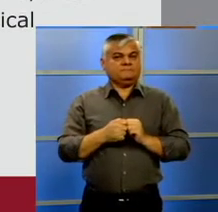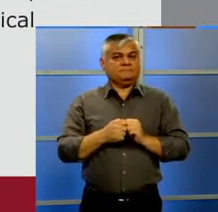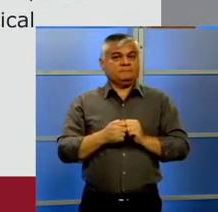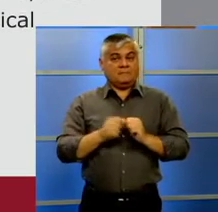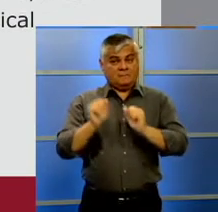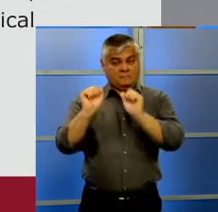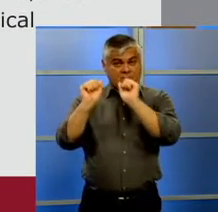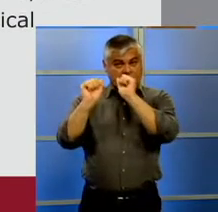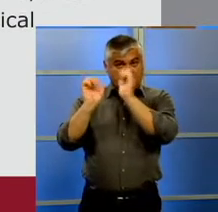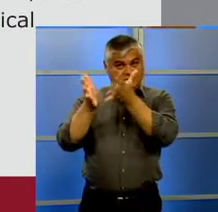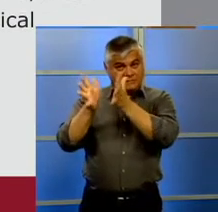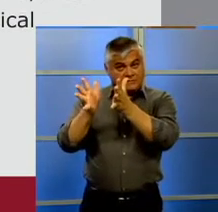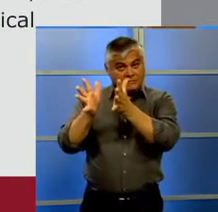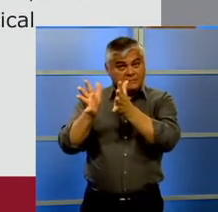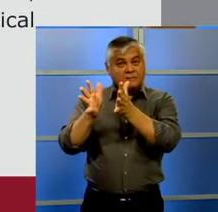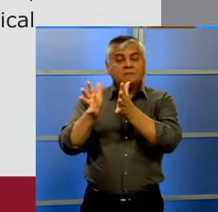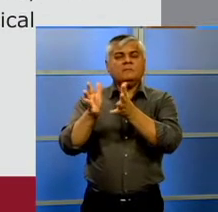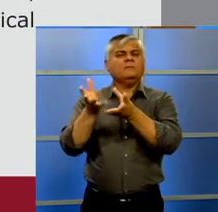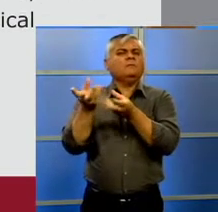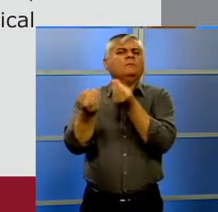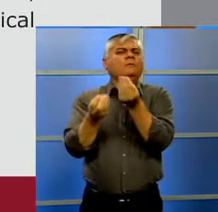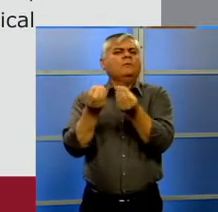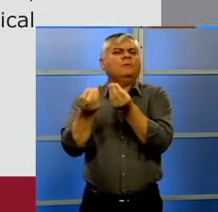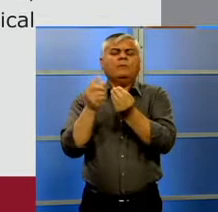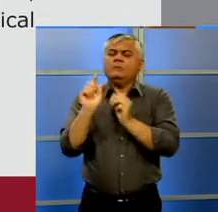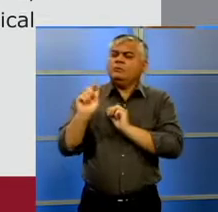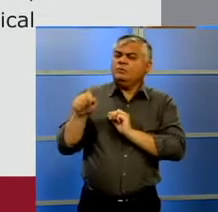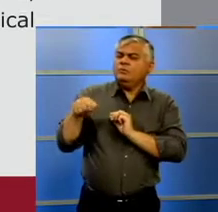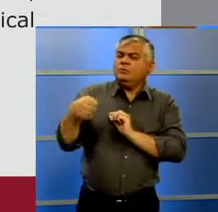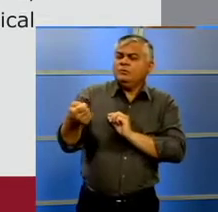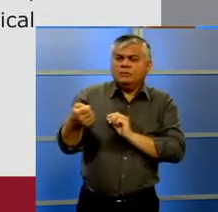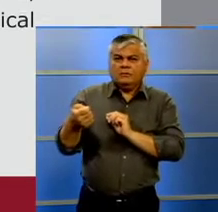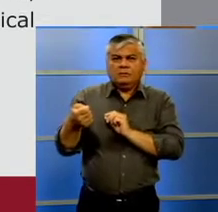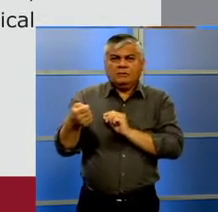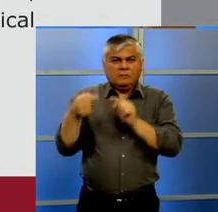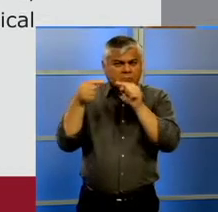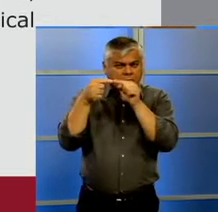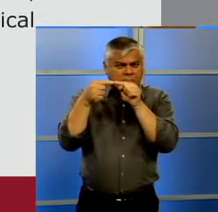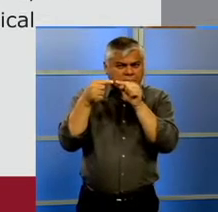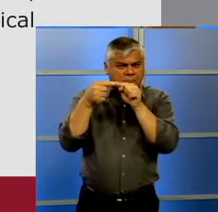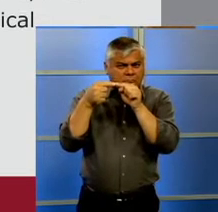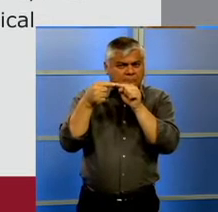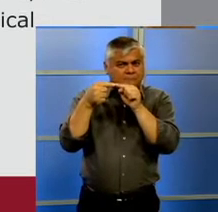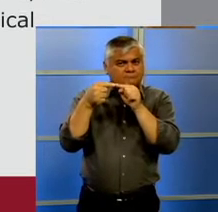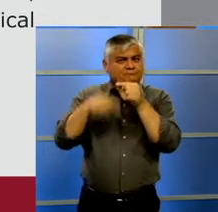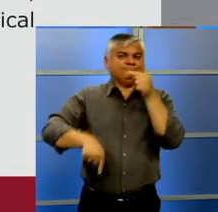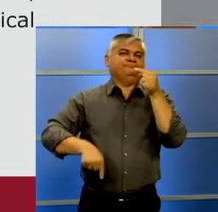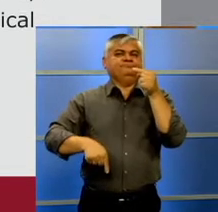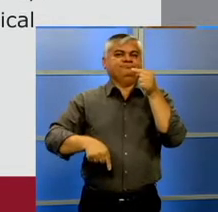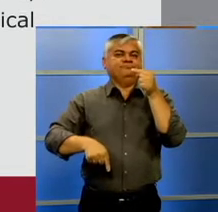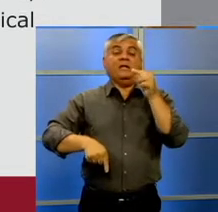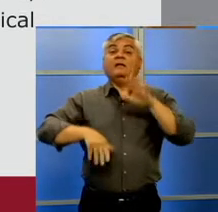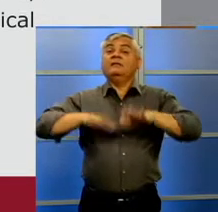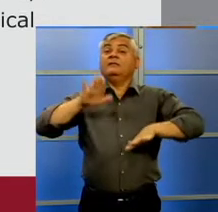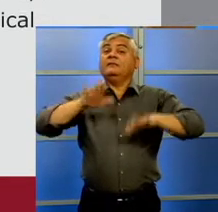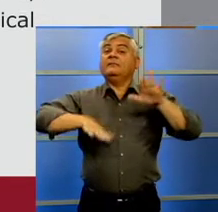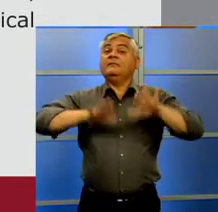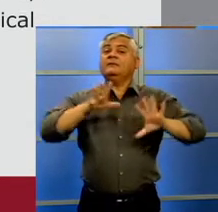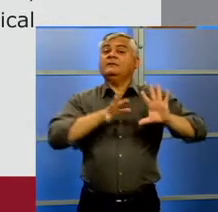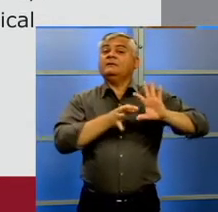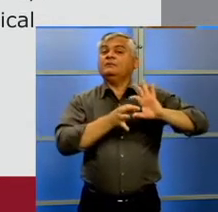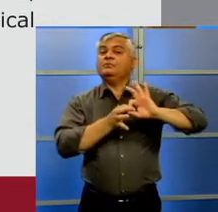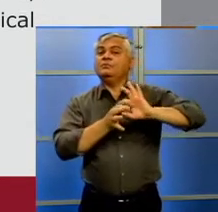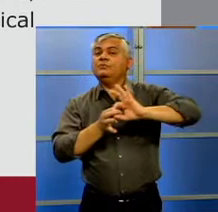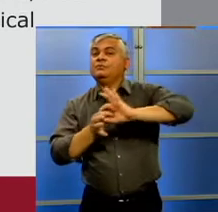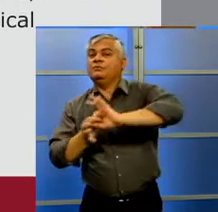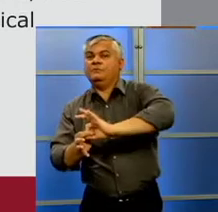Mas no discurso, quando elaborado na Libras, esse sinal nem sempre é o mais adequado. Vai depender muito do contexto